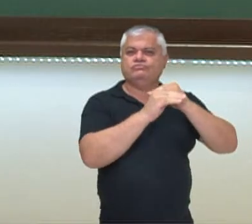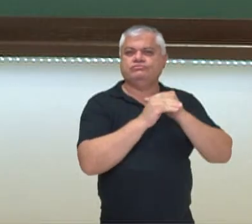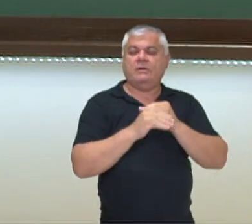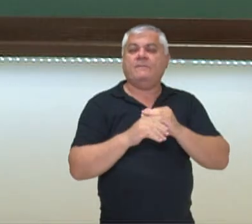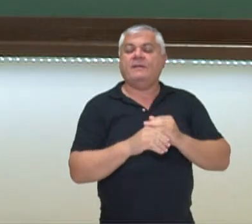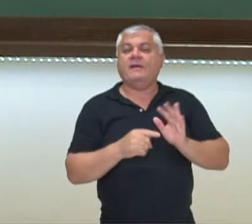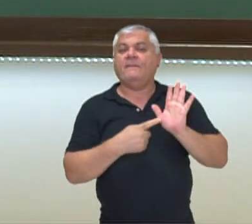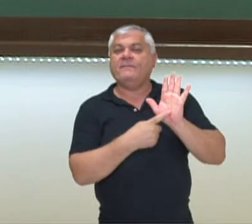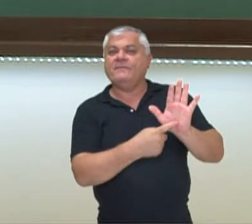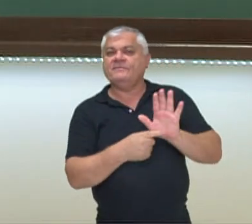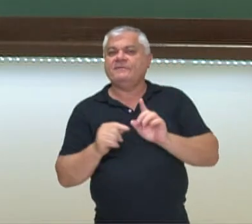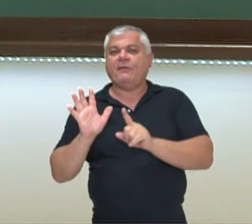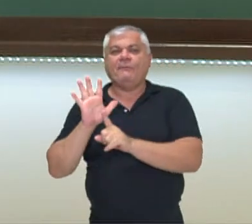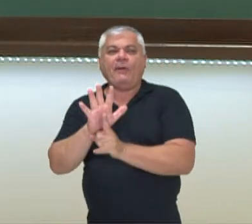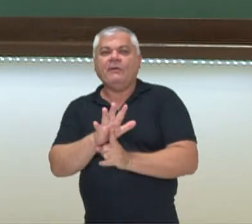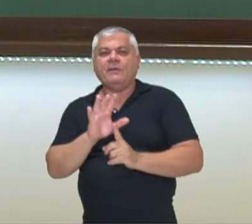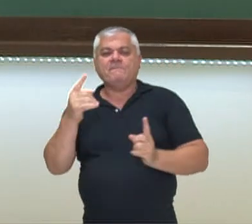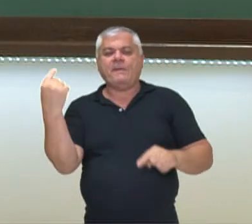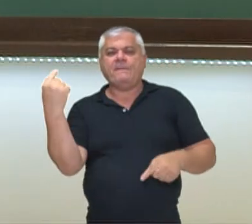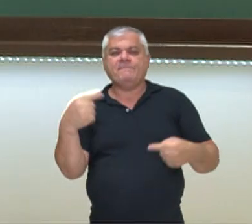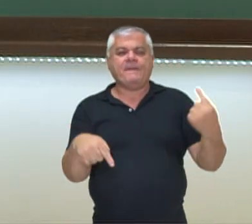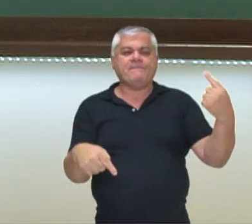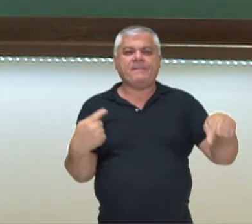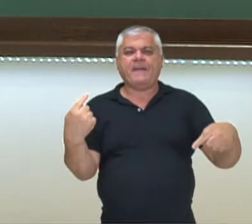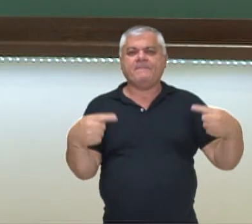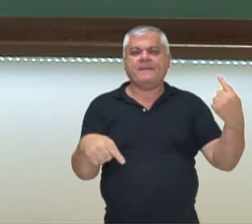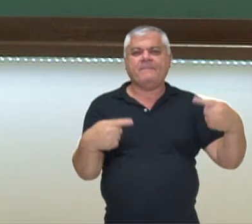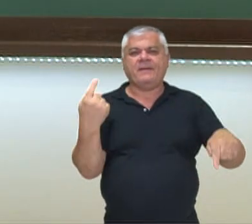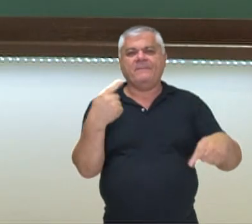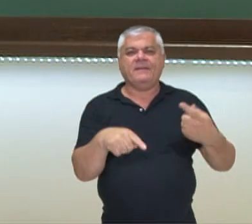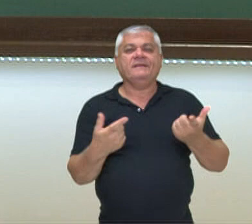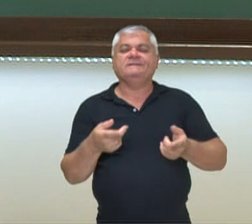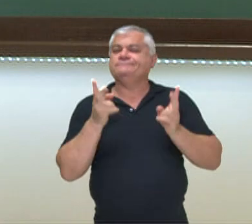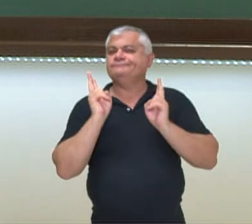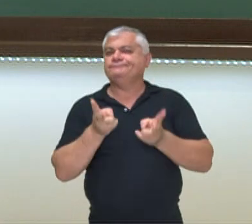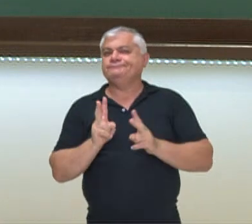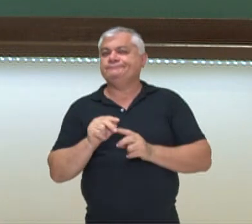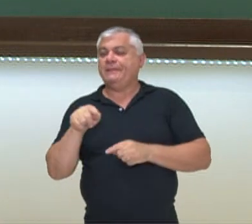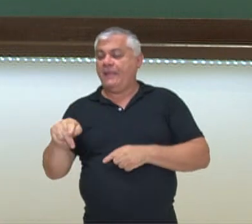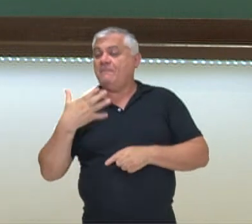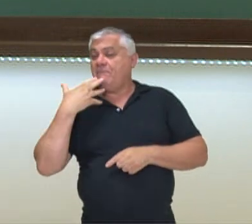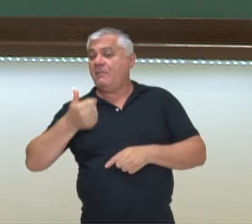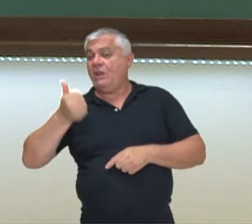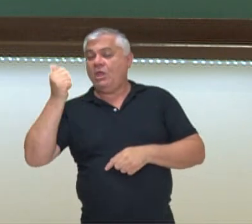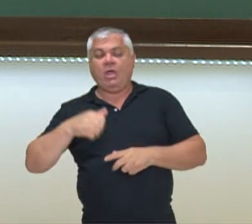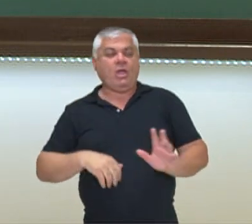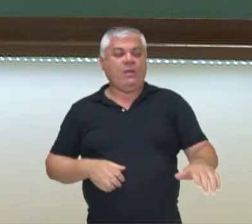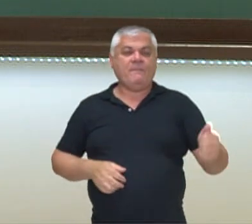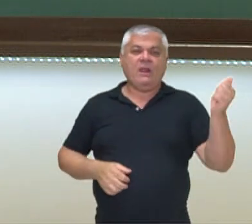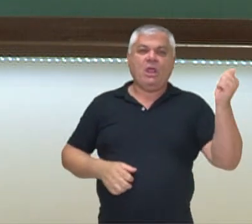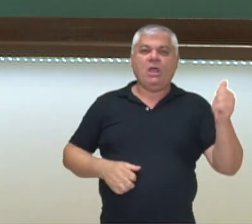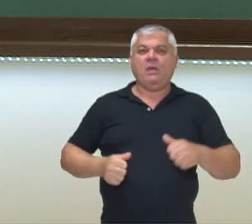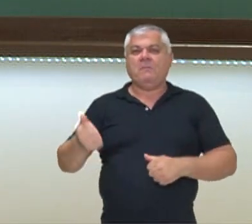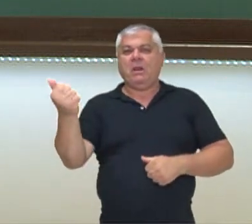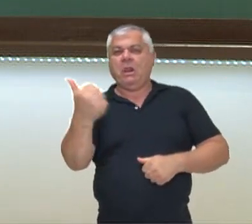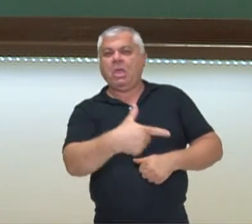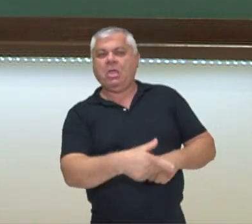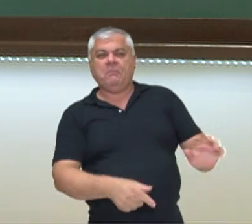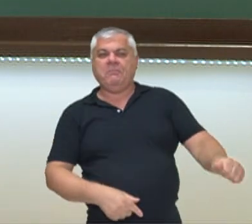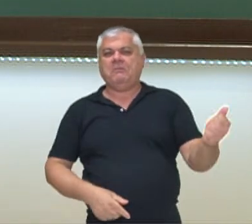aquele interesse, aquele modo de viver era mais prático, mais interessante, mais lucrativo. E por